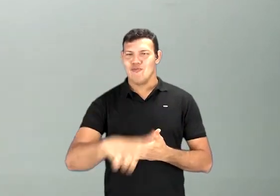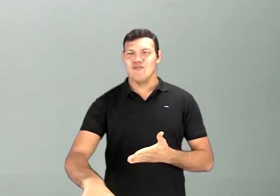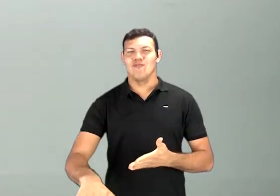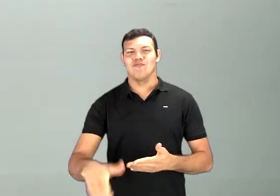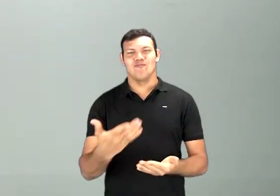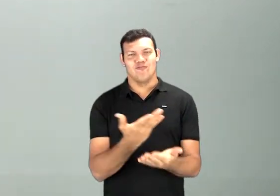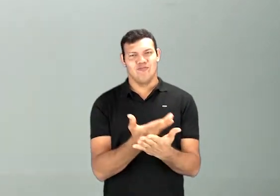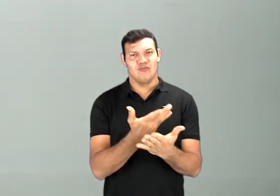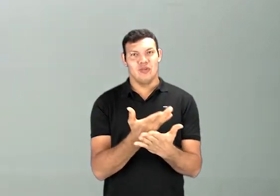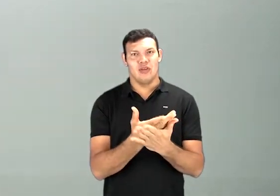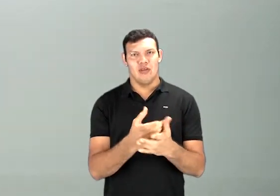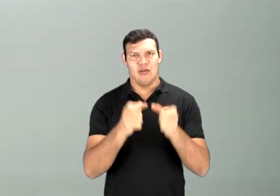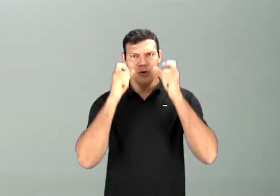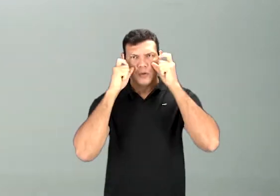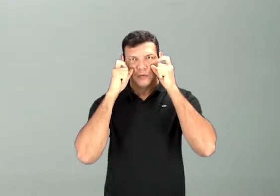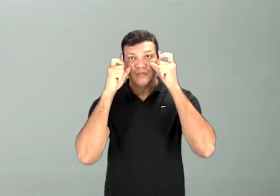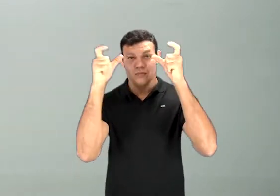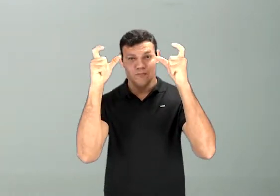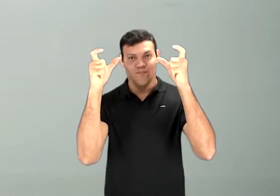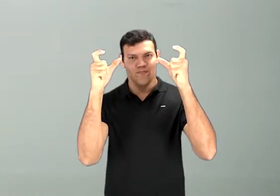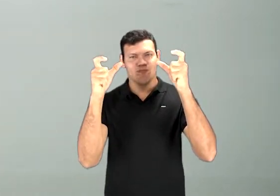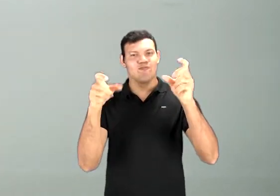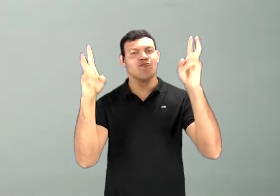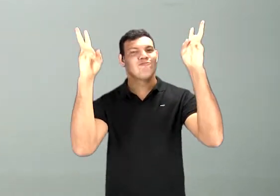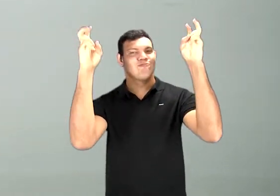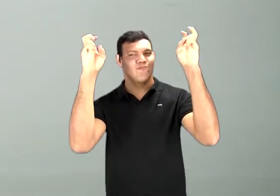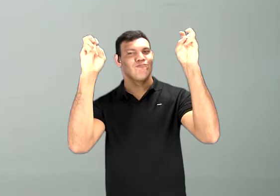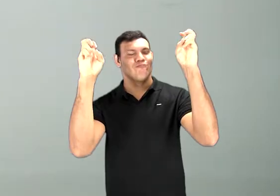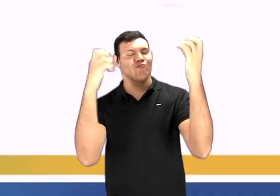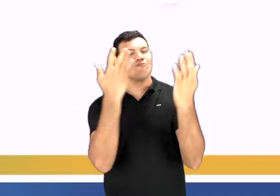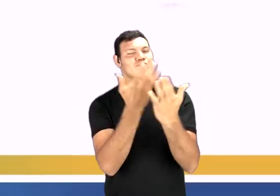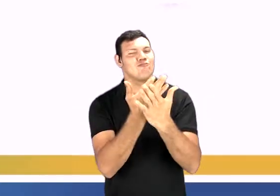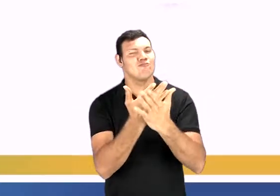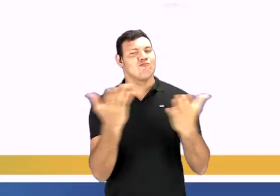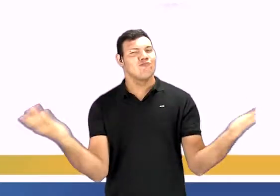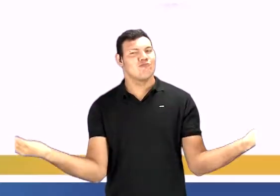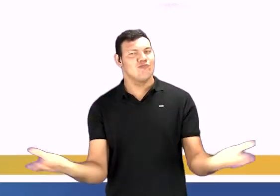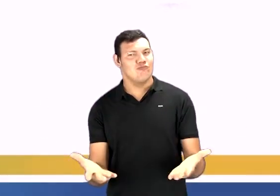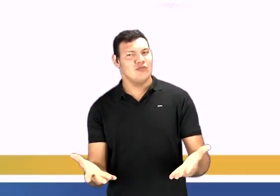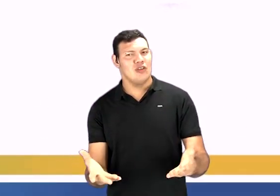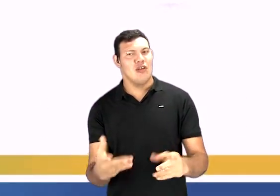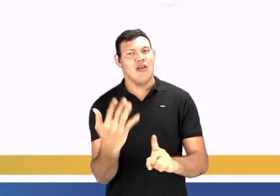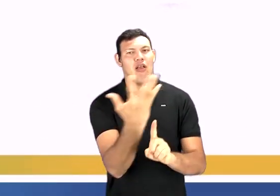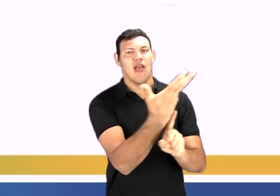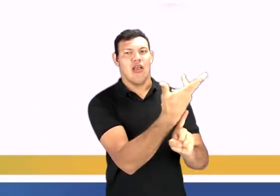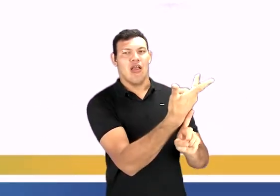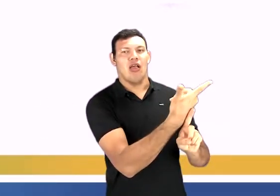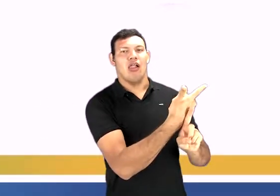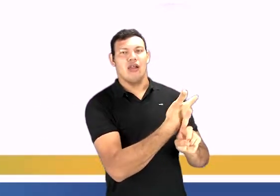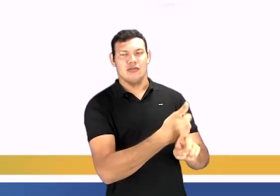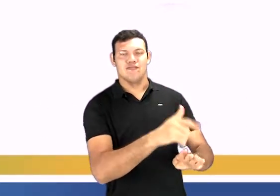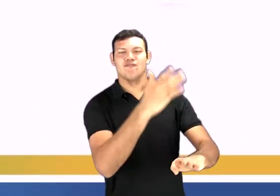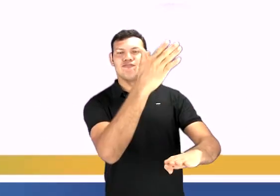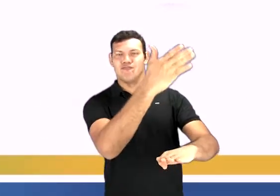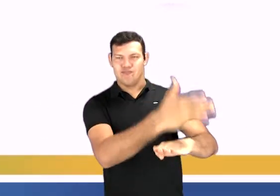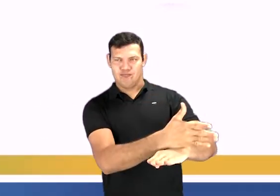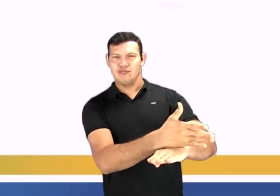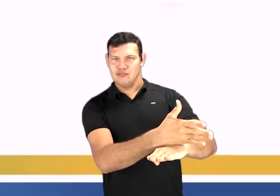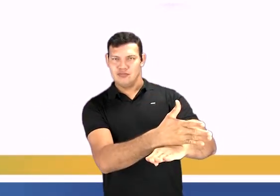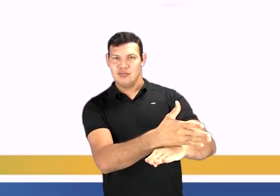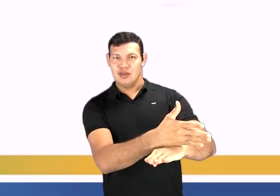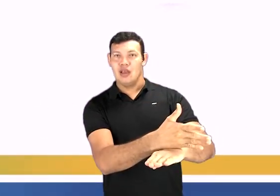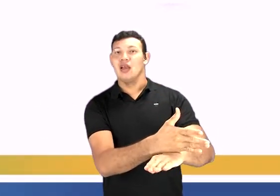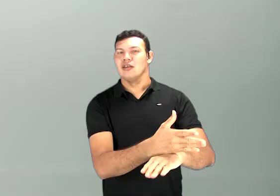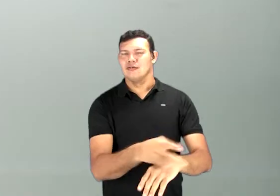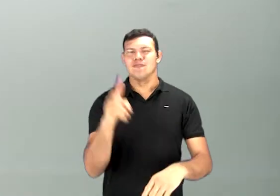no nosso tema de hoje, arte moderna. Essa aula é específica para a primeira série do ensino médio. Como você deve lembrar, eu sou a